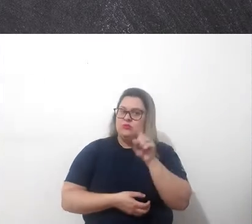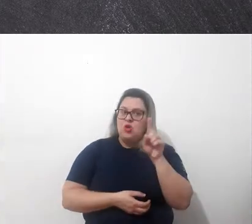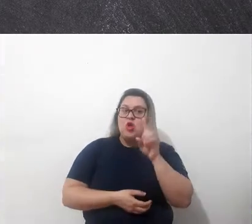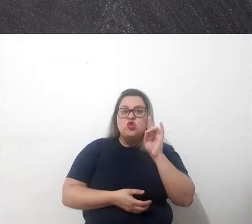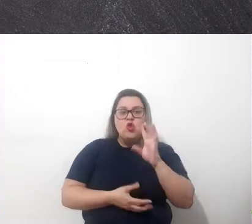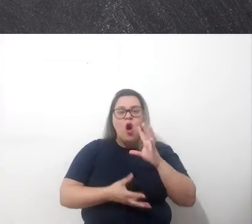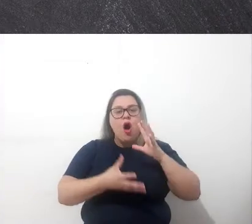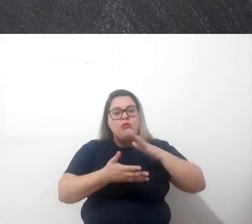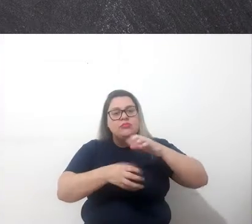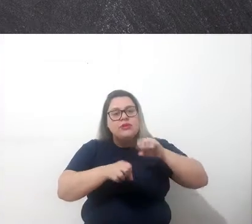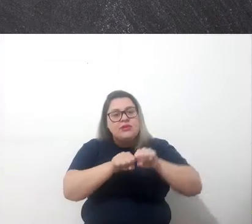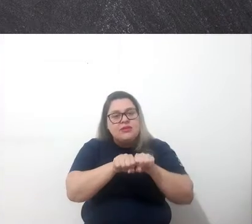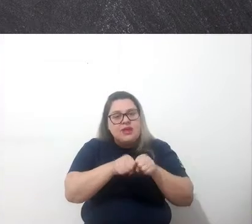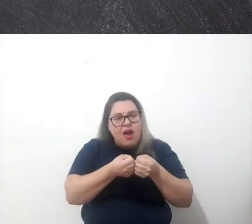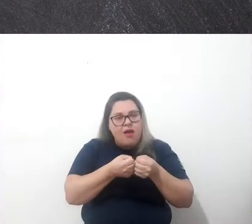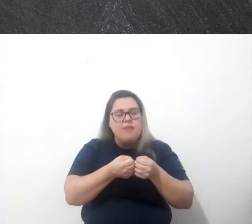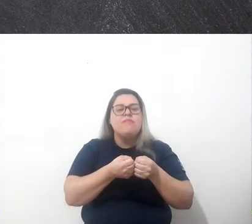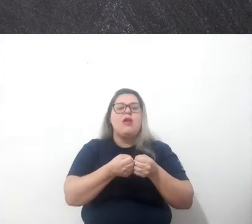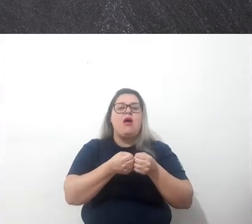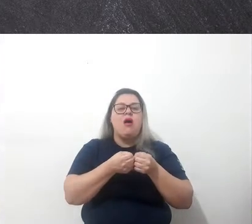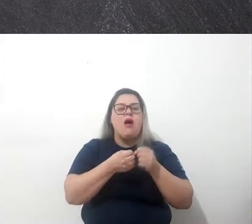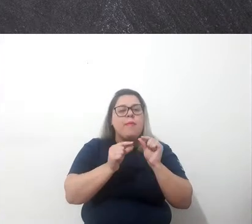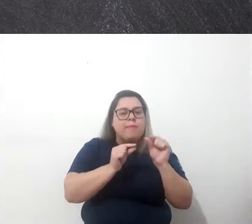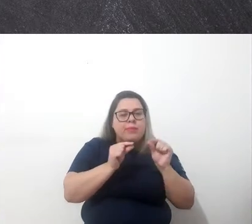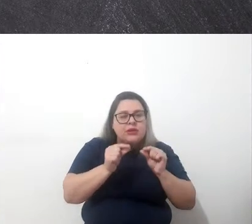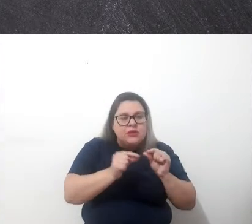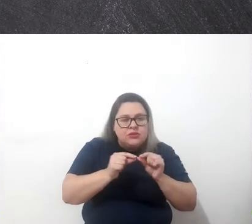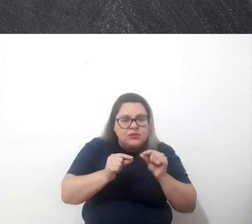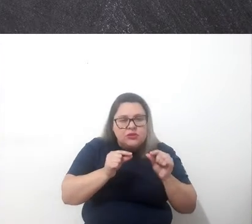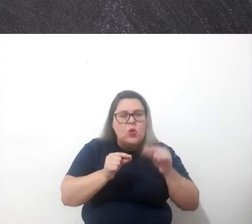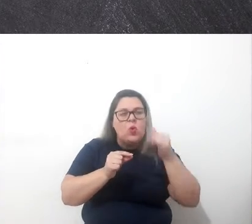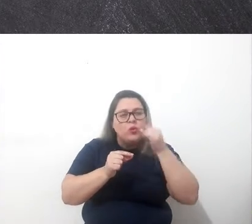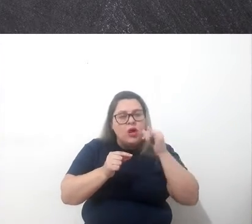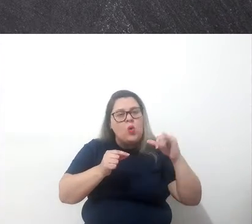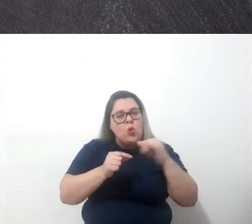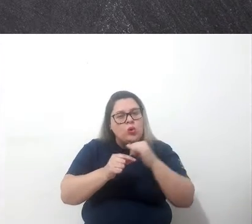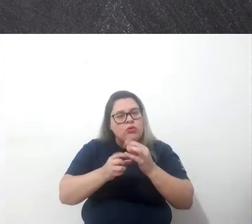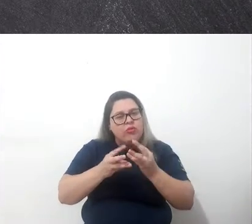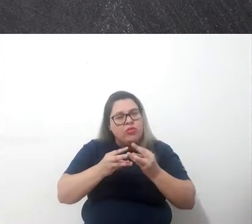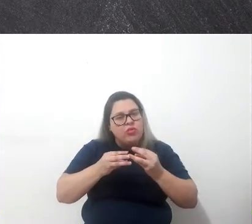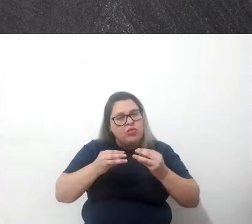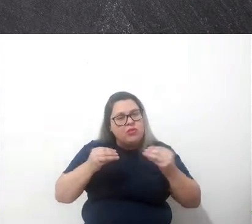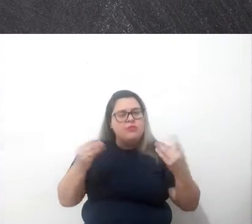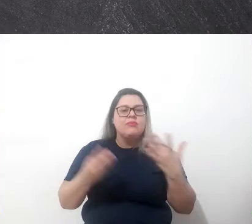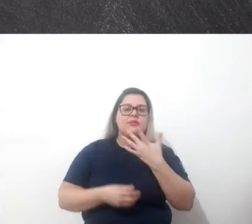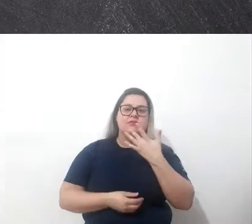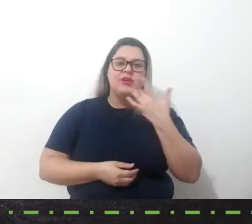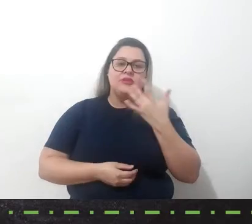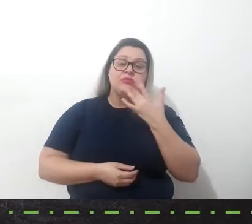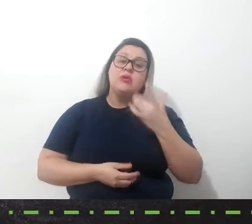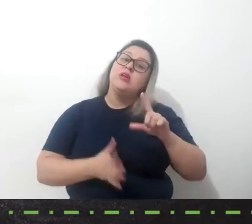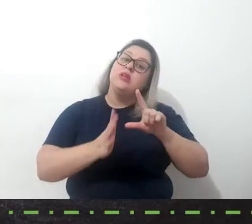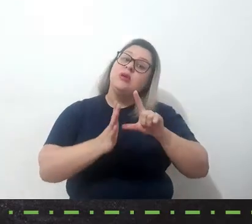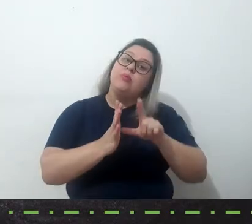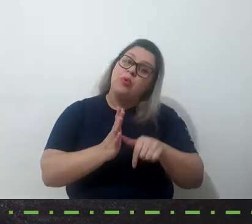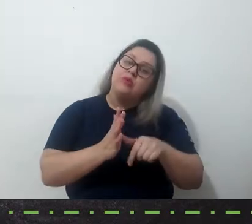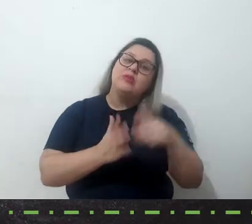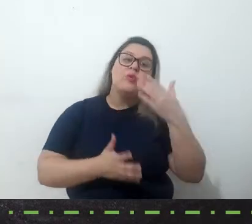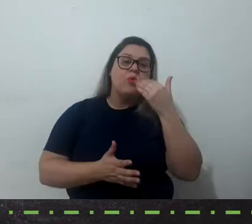para depois essa gordura ser digerida com mais facilidade. E aí depois a comida chega